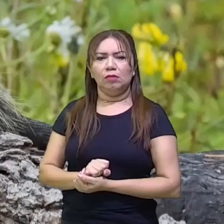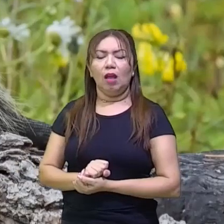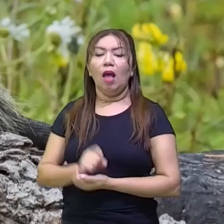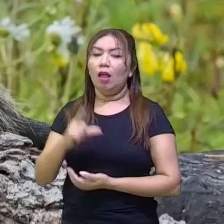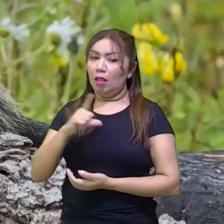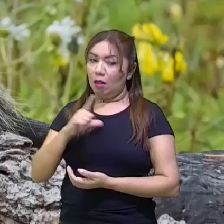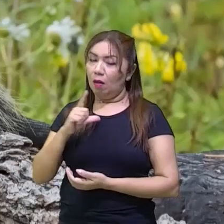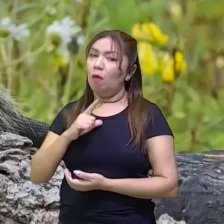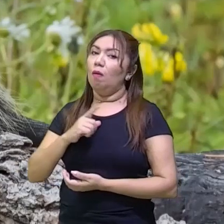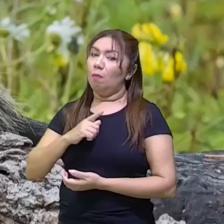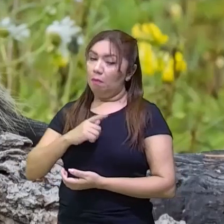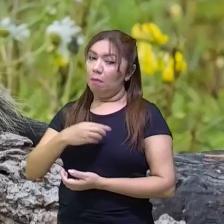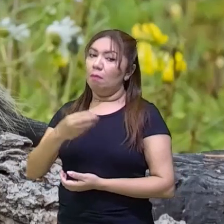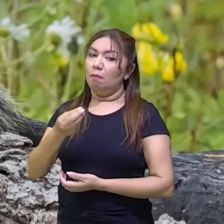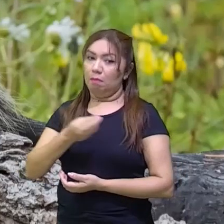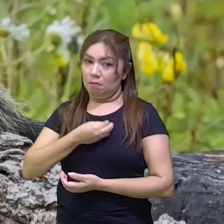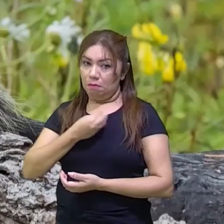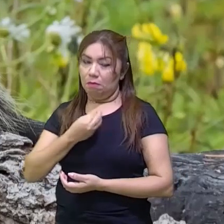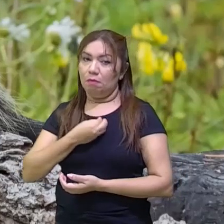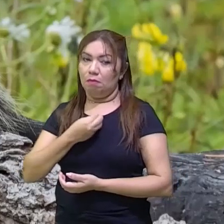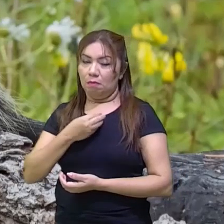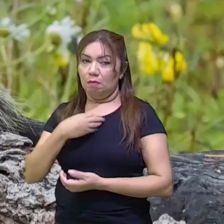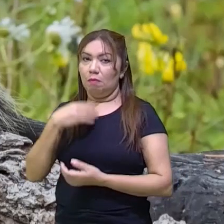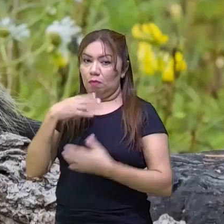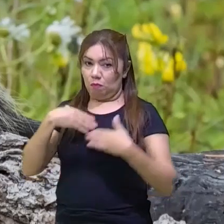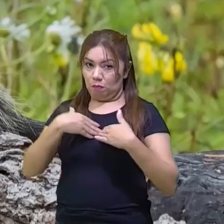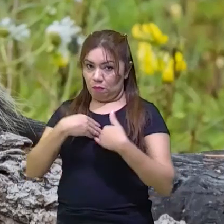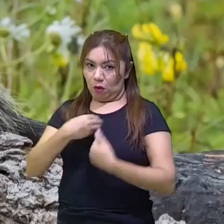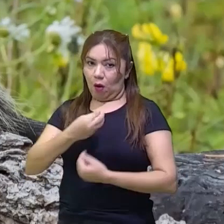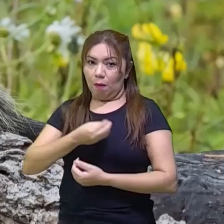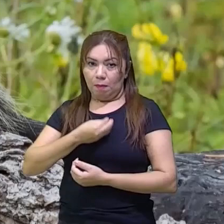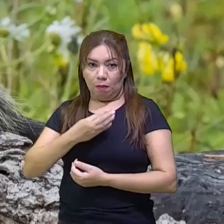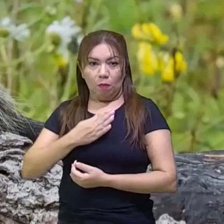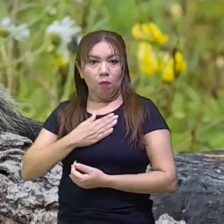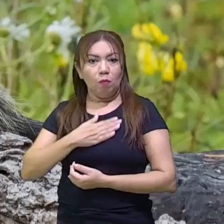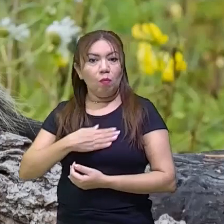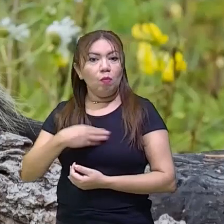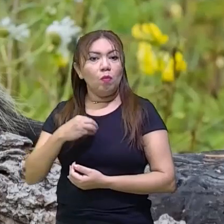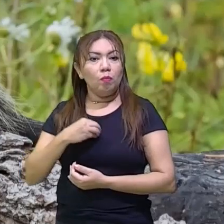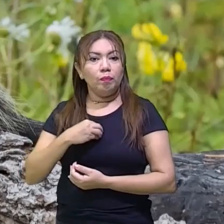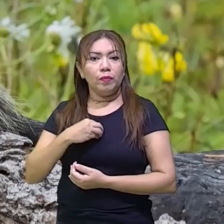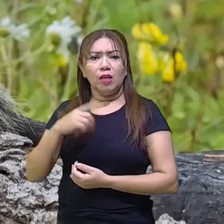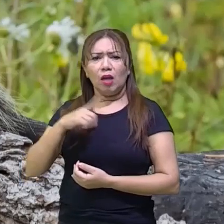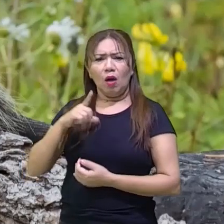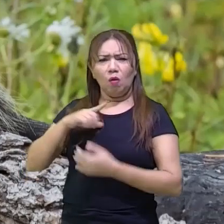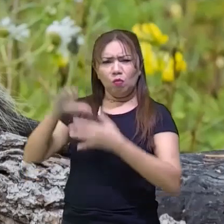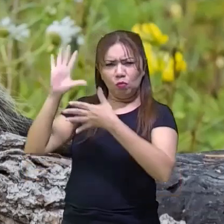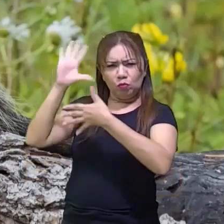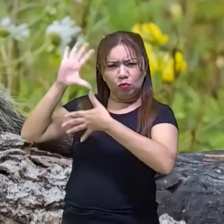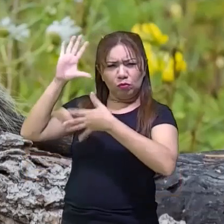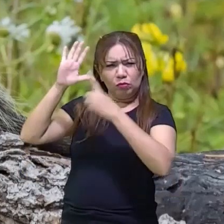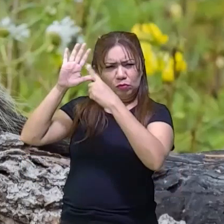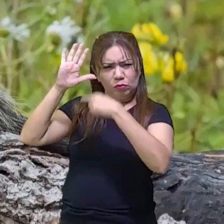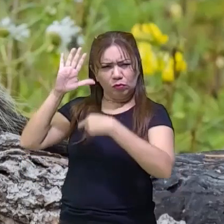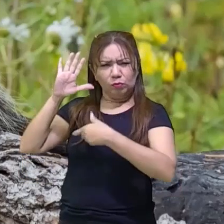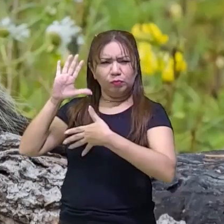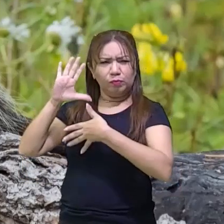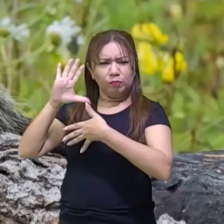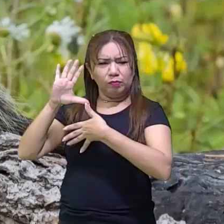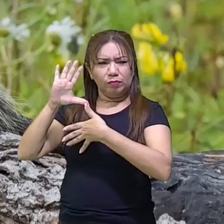É um mamífero marsupial que habita desde o sul dos Estados Unidos até a América do Sul.